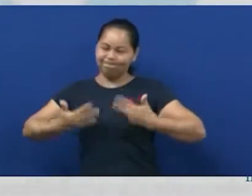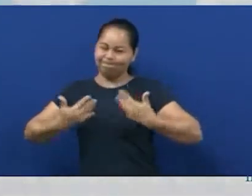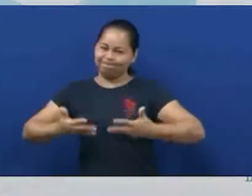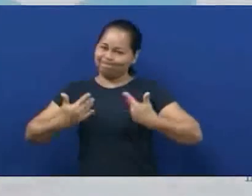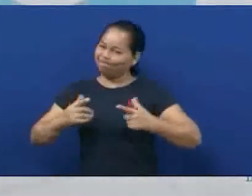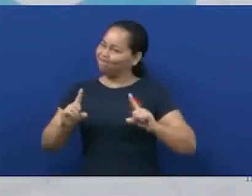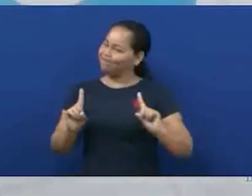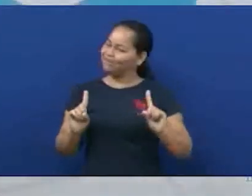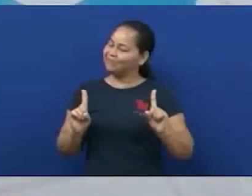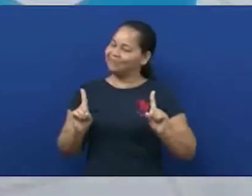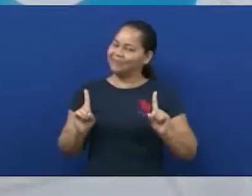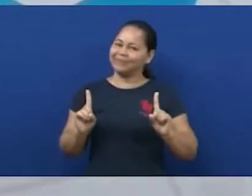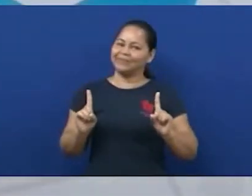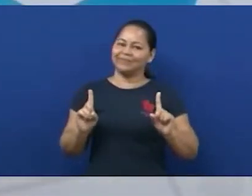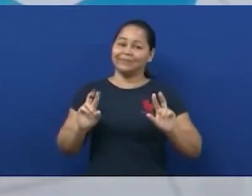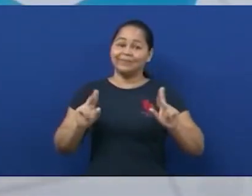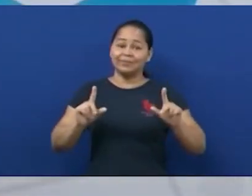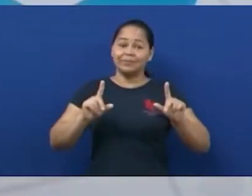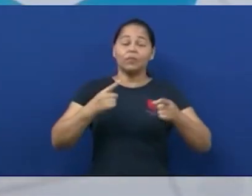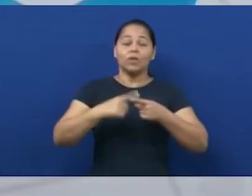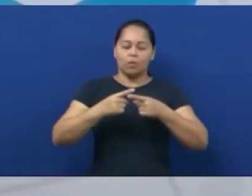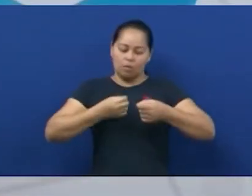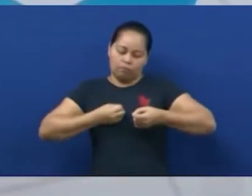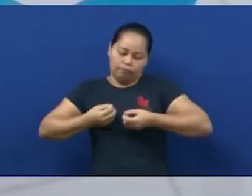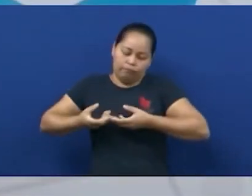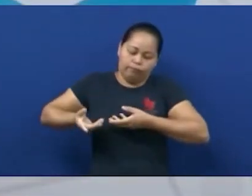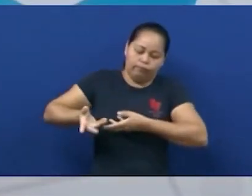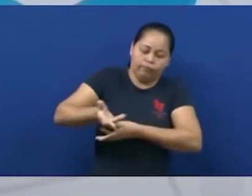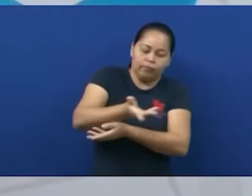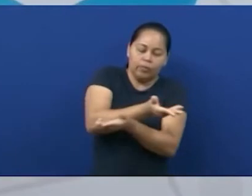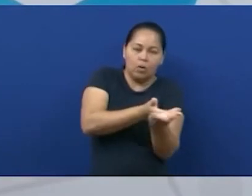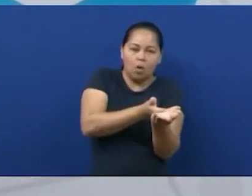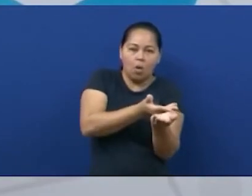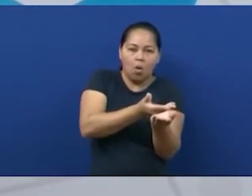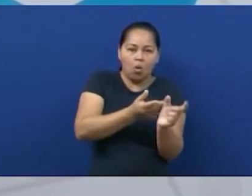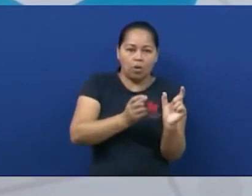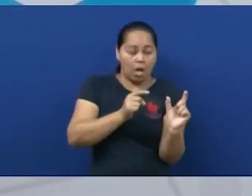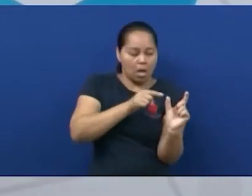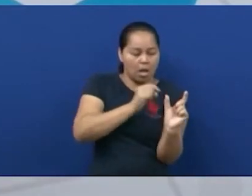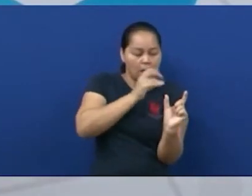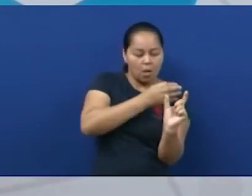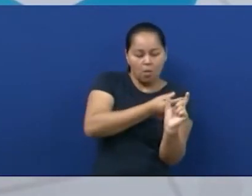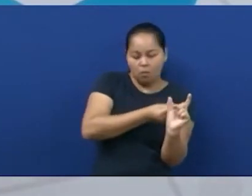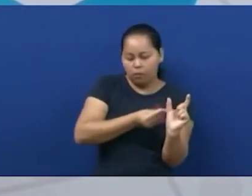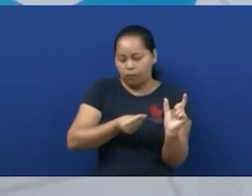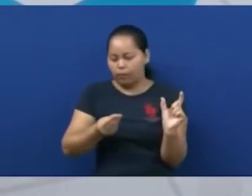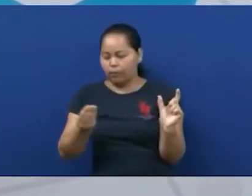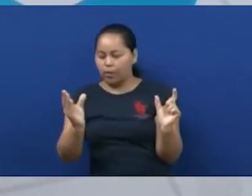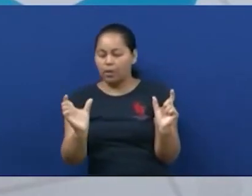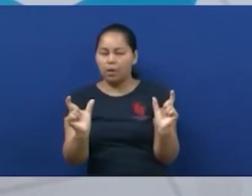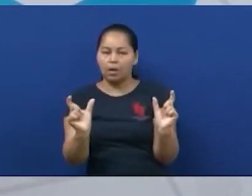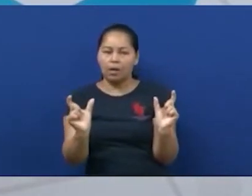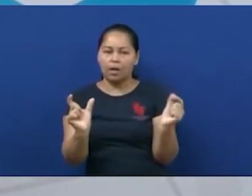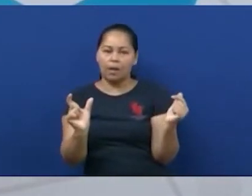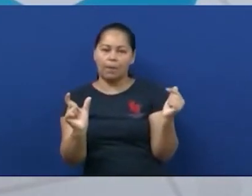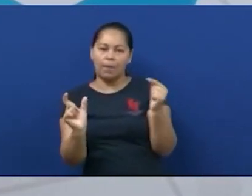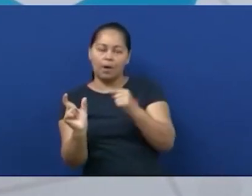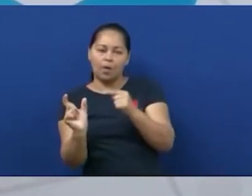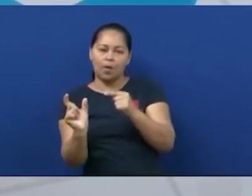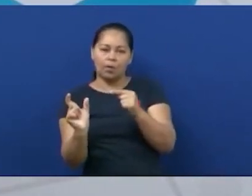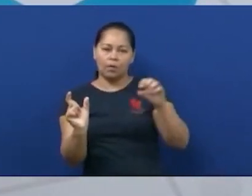calor é a transferência de um corpo para outro. Quando eu tenho somente a sensação, eu não